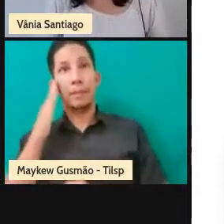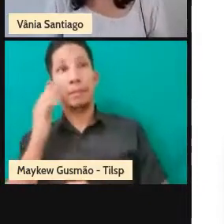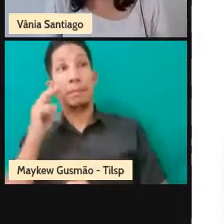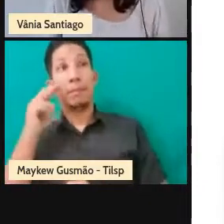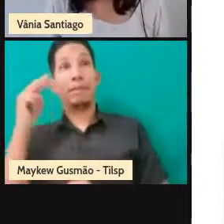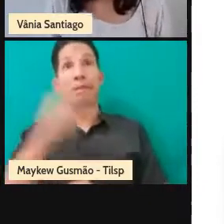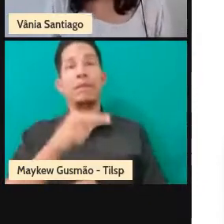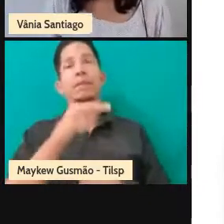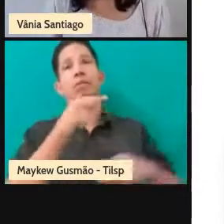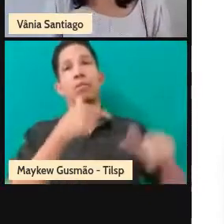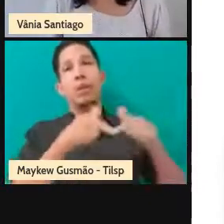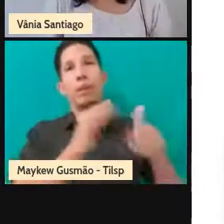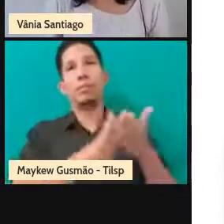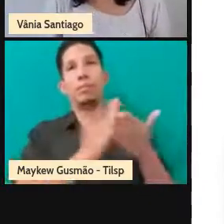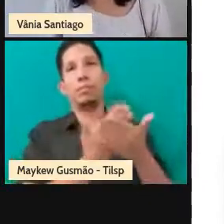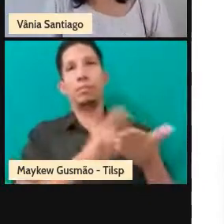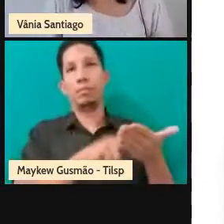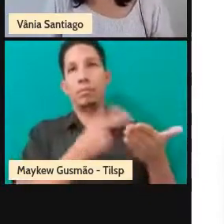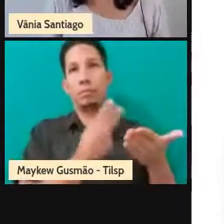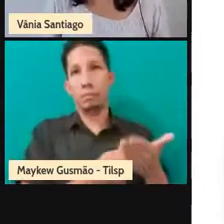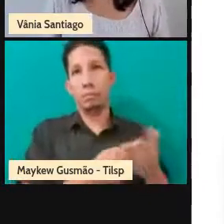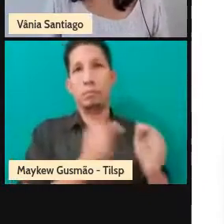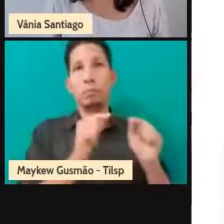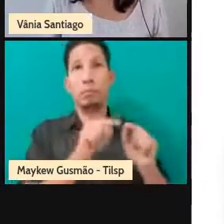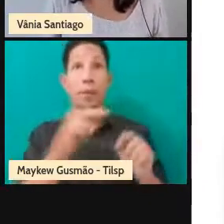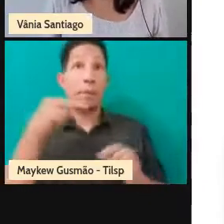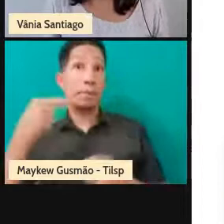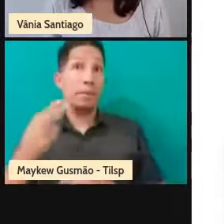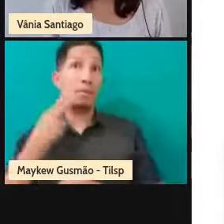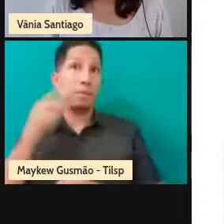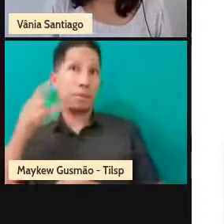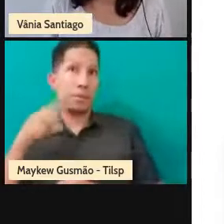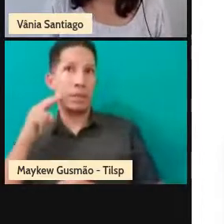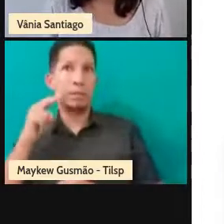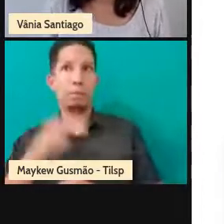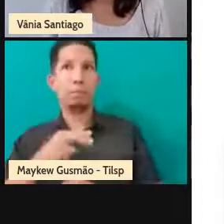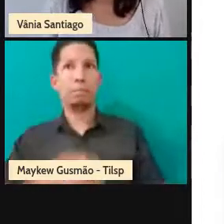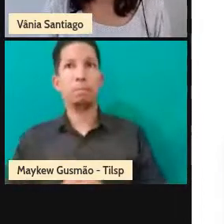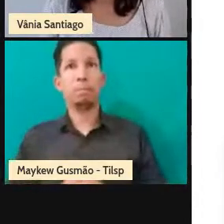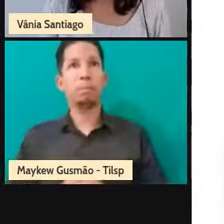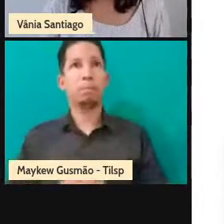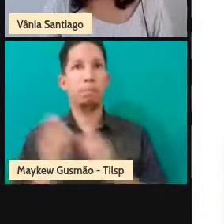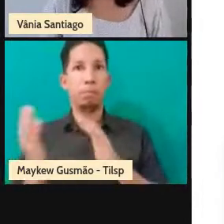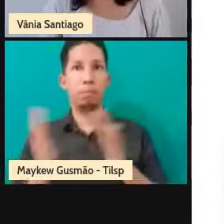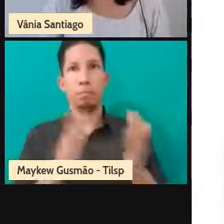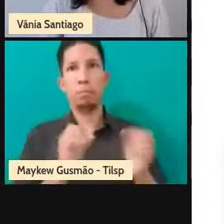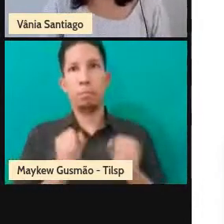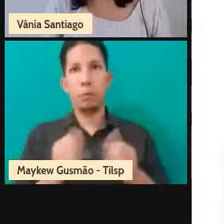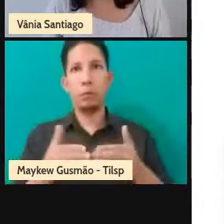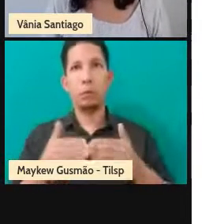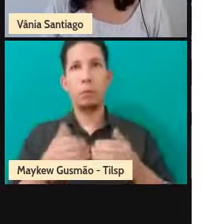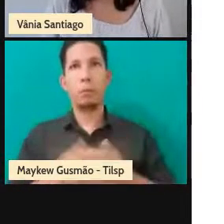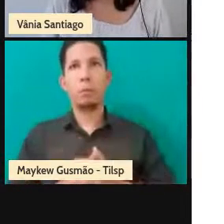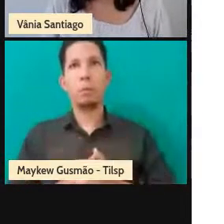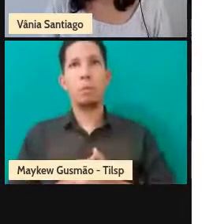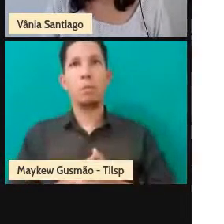a partir da perspectiva bakhtiniana. Pode passar, por favor.